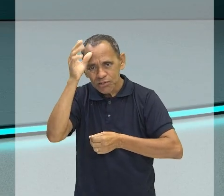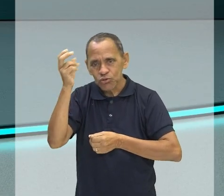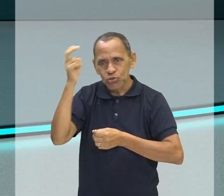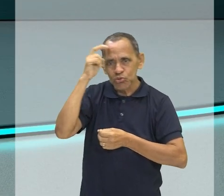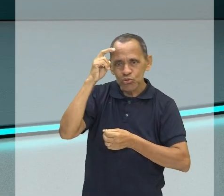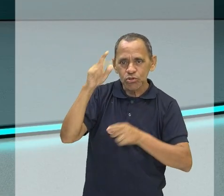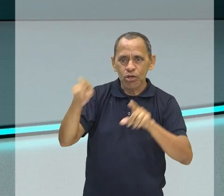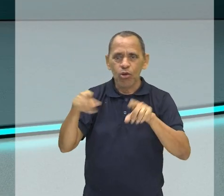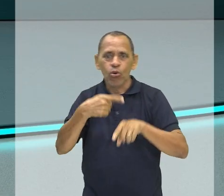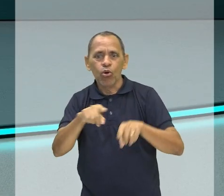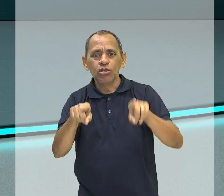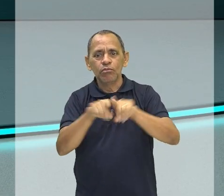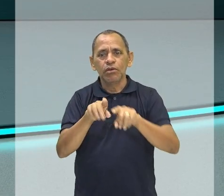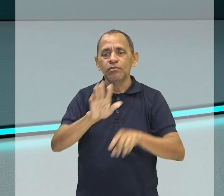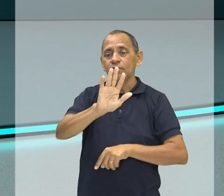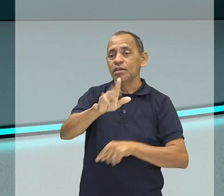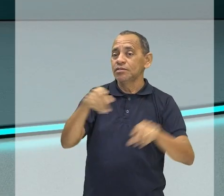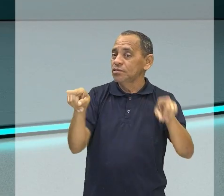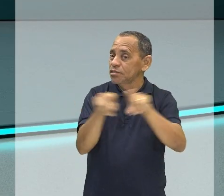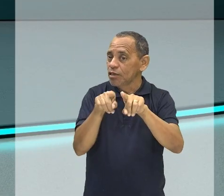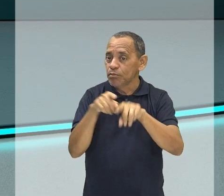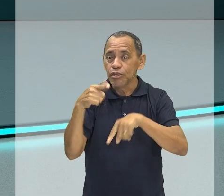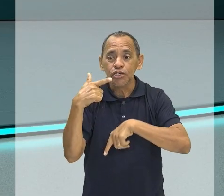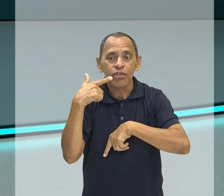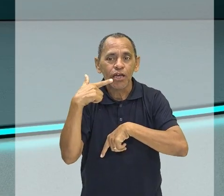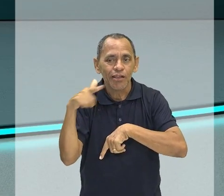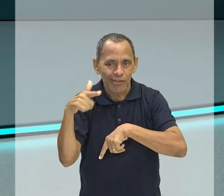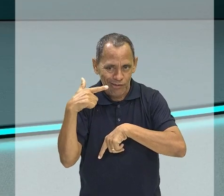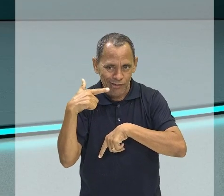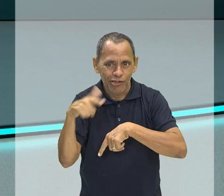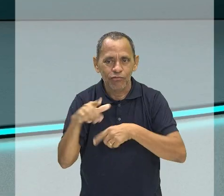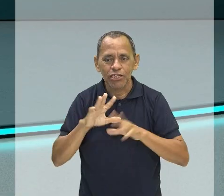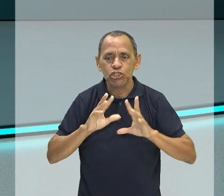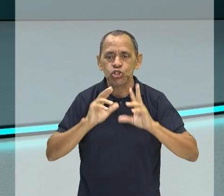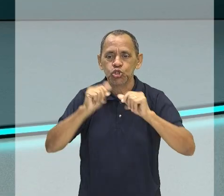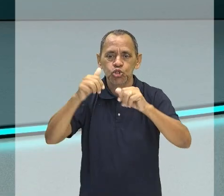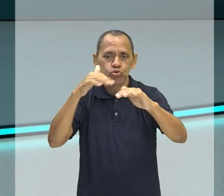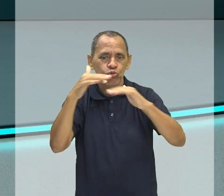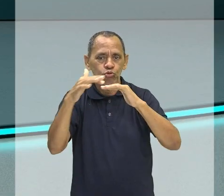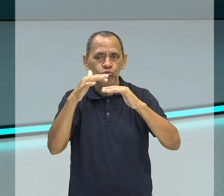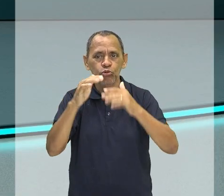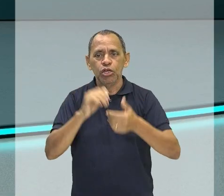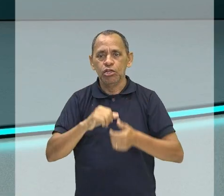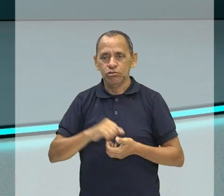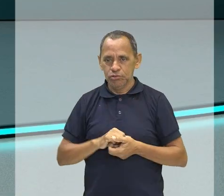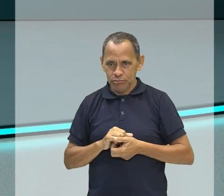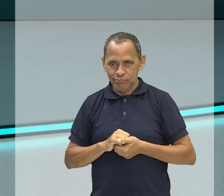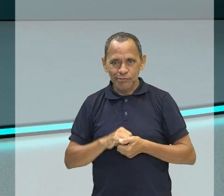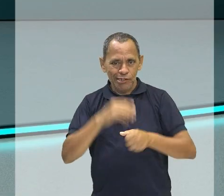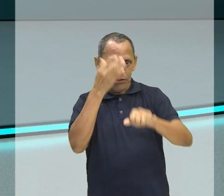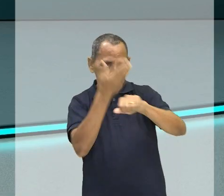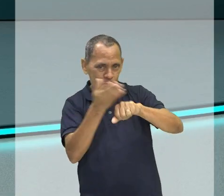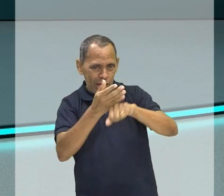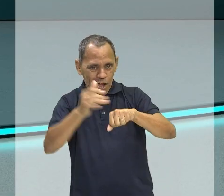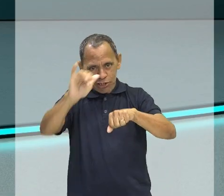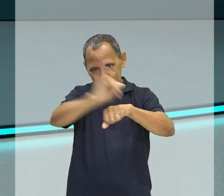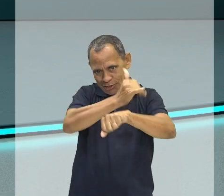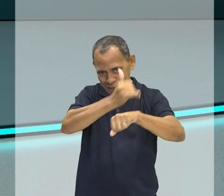da língua também, né? Todos os movimentos, todos os golpes que são realizados, eles têm